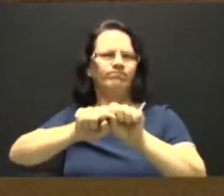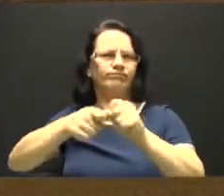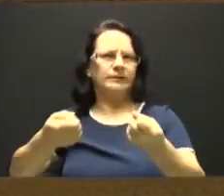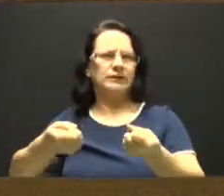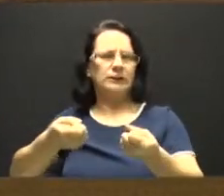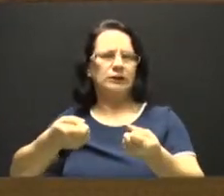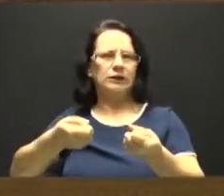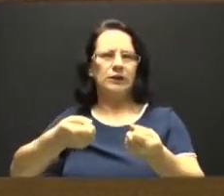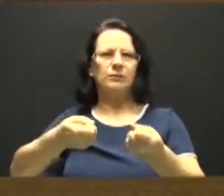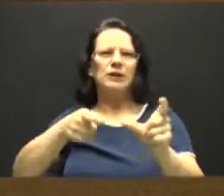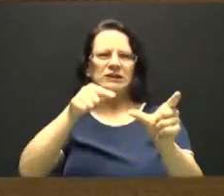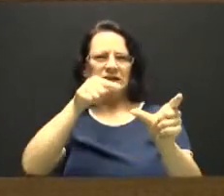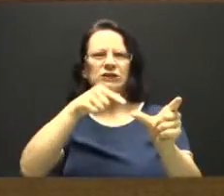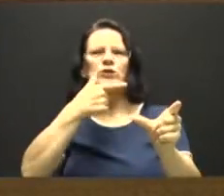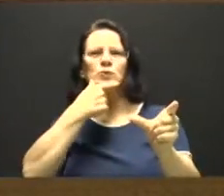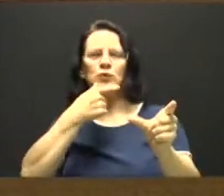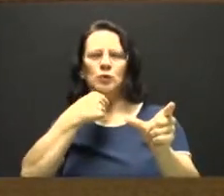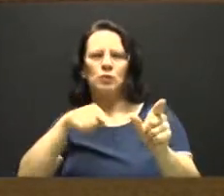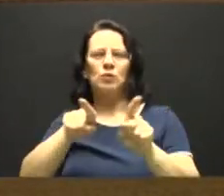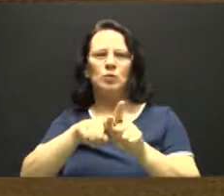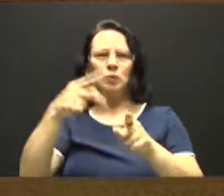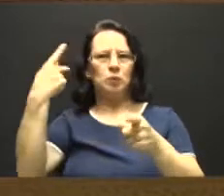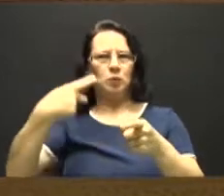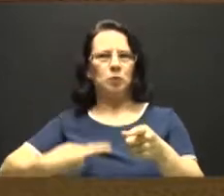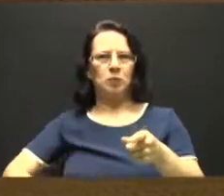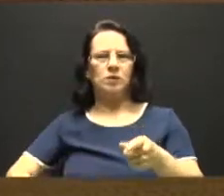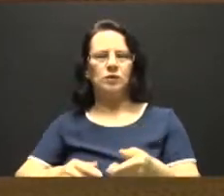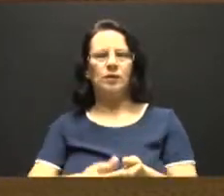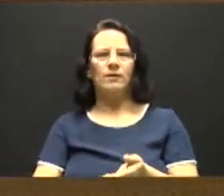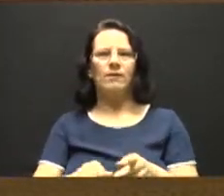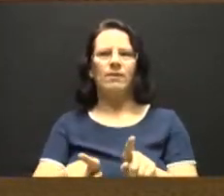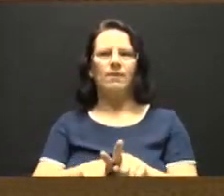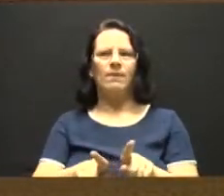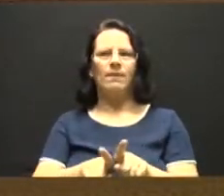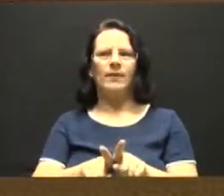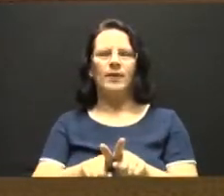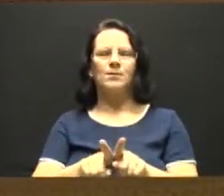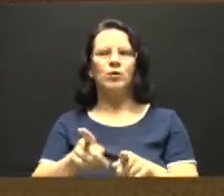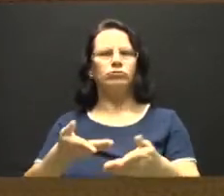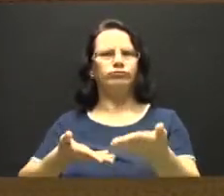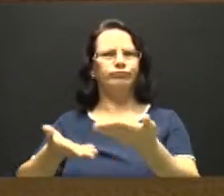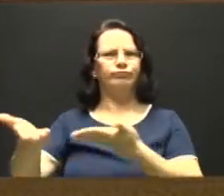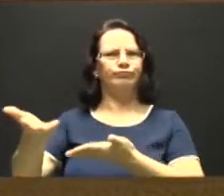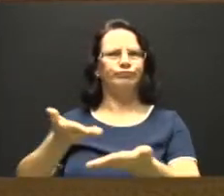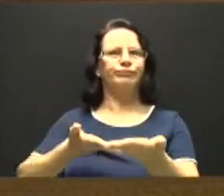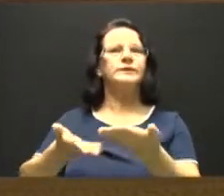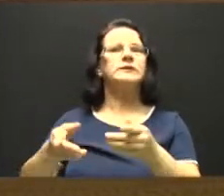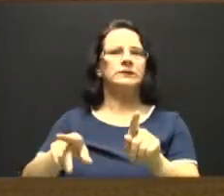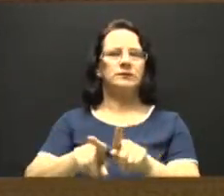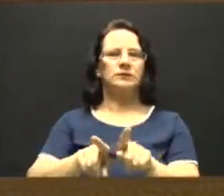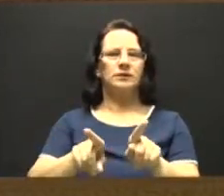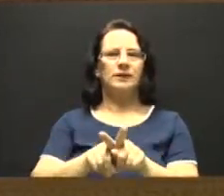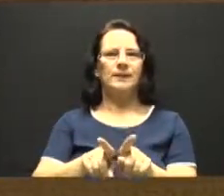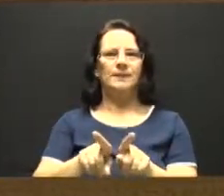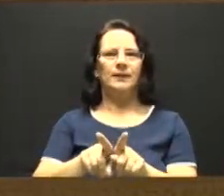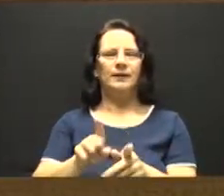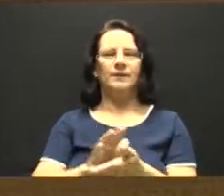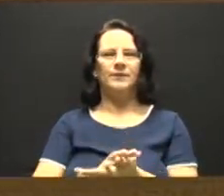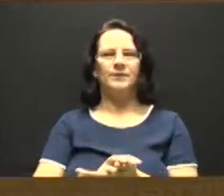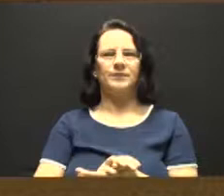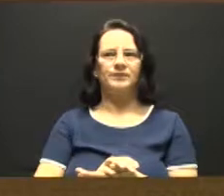desajustar tanto no âmbito pessoal quanto no âmbito interpessoal que levou a